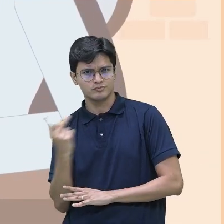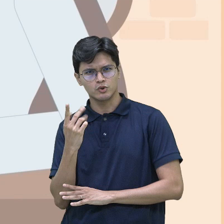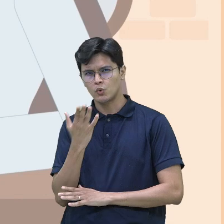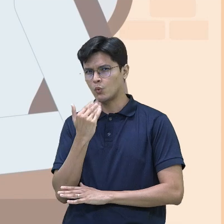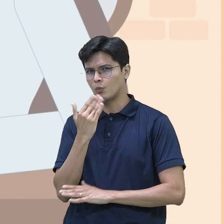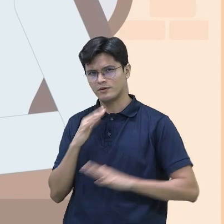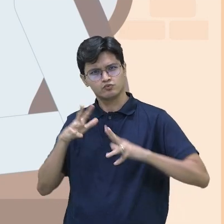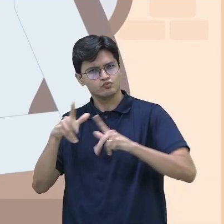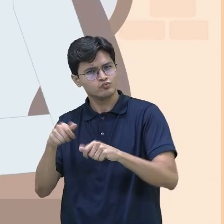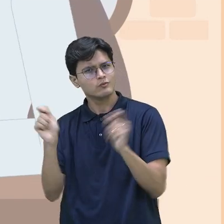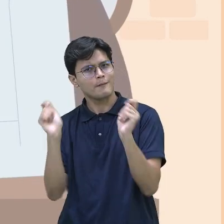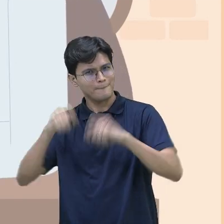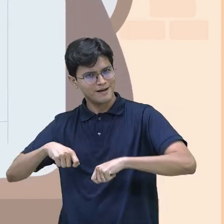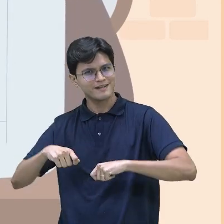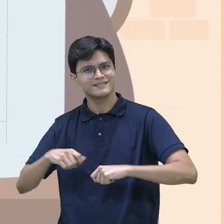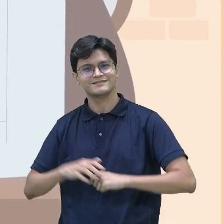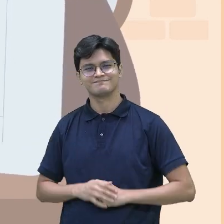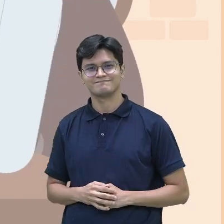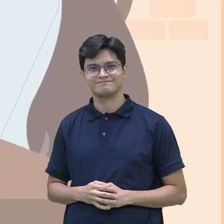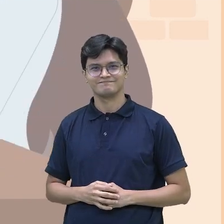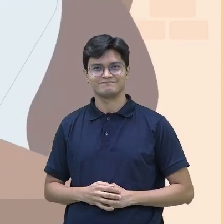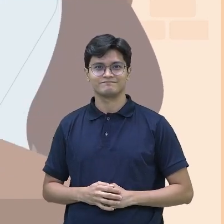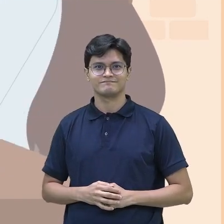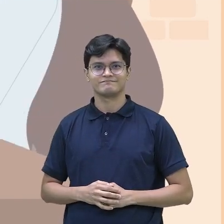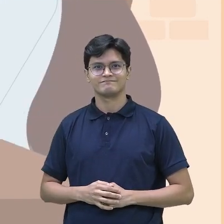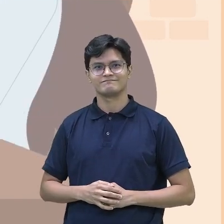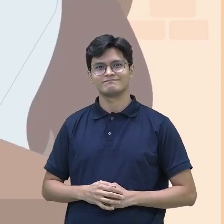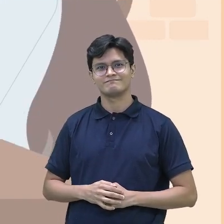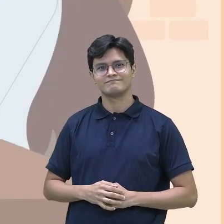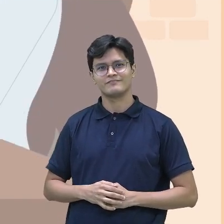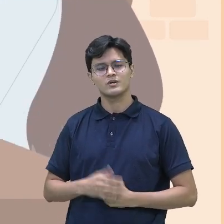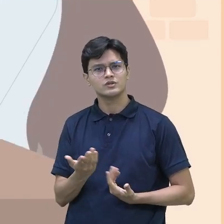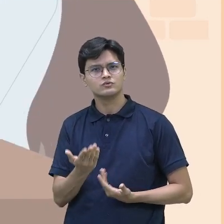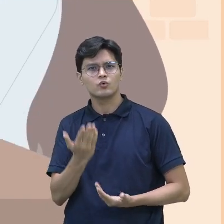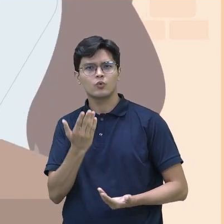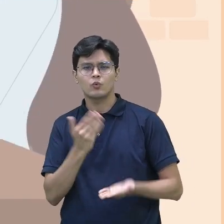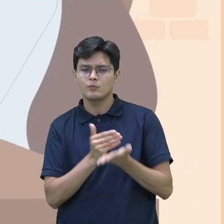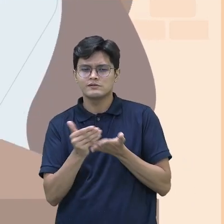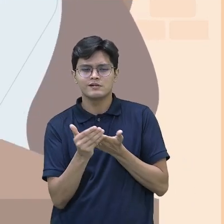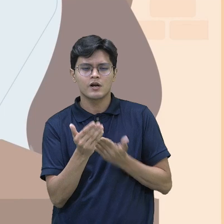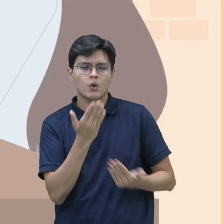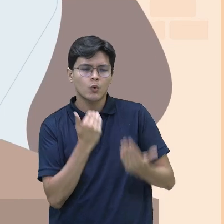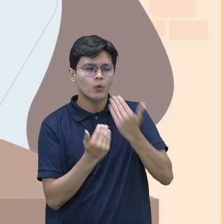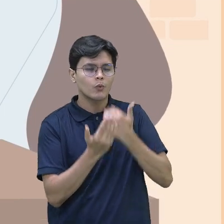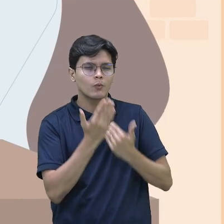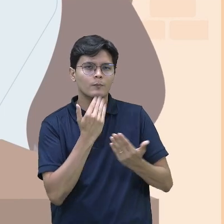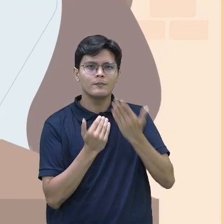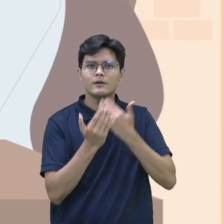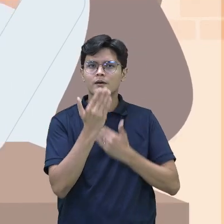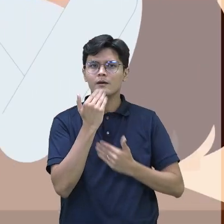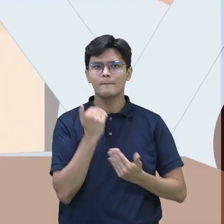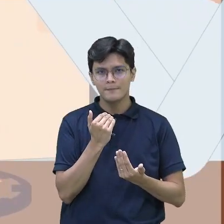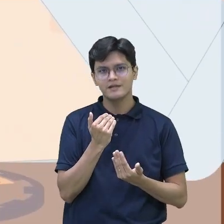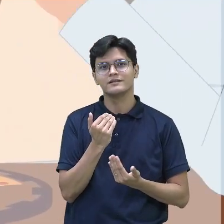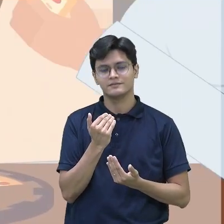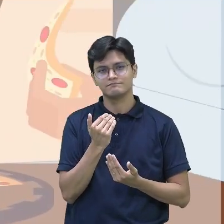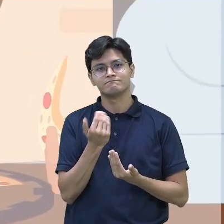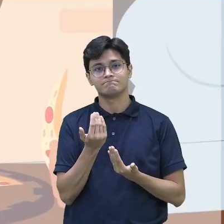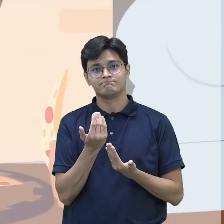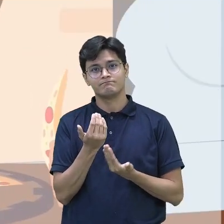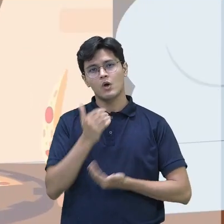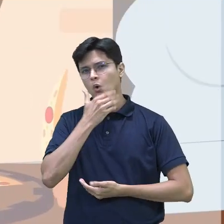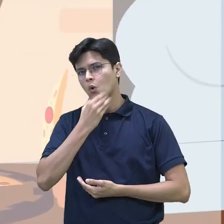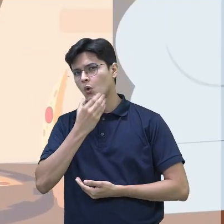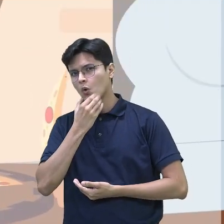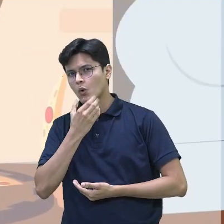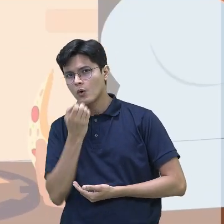dela", respondeu Theo rindo. Os dois começaram a comer com gosto. Após alguns pedaços, Theo se recostou